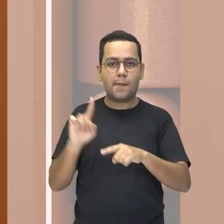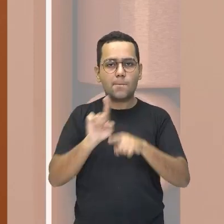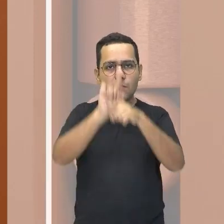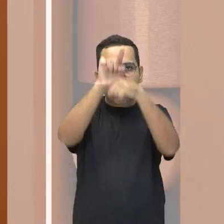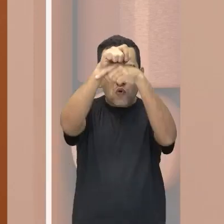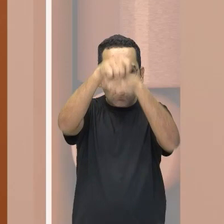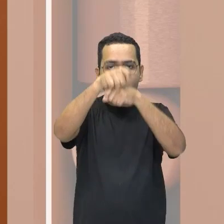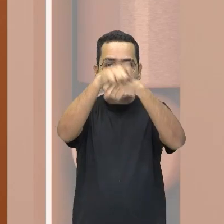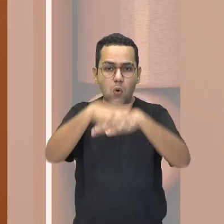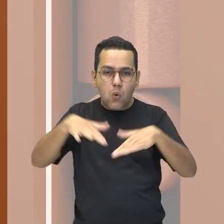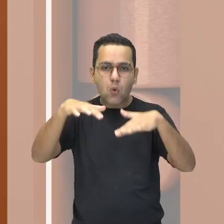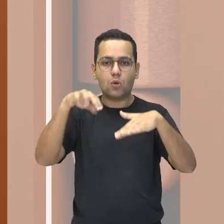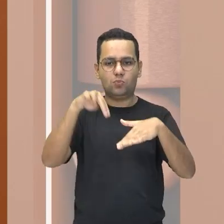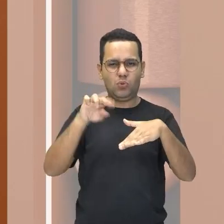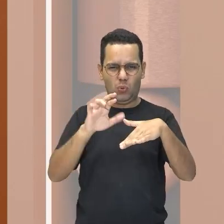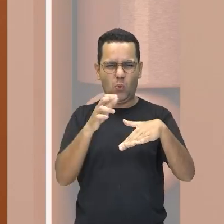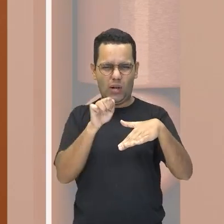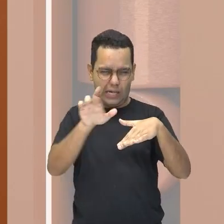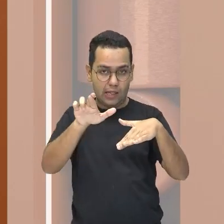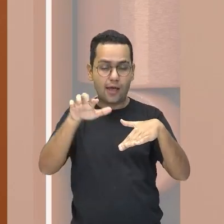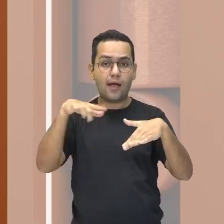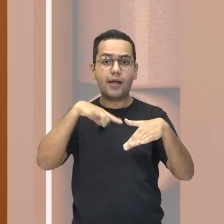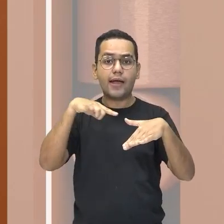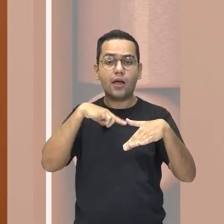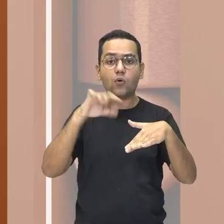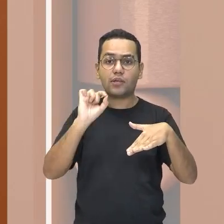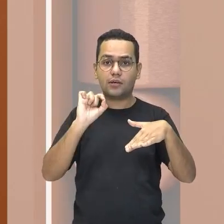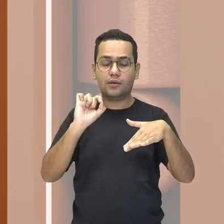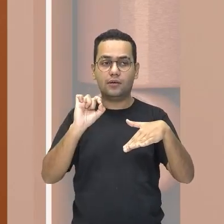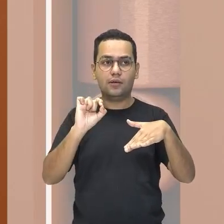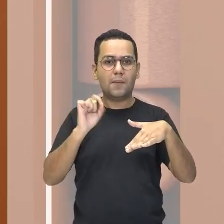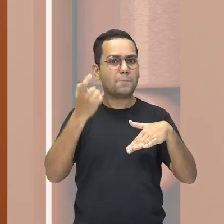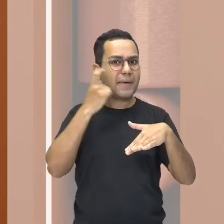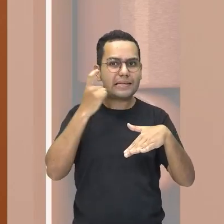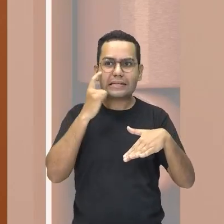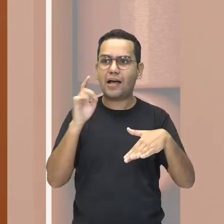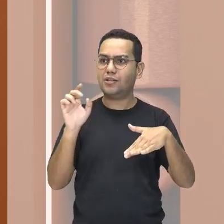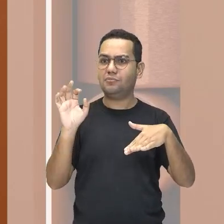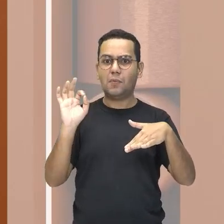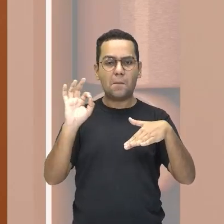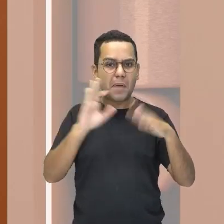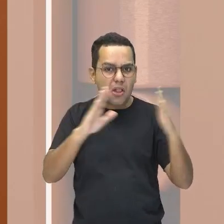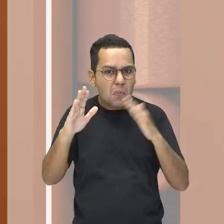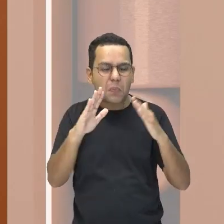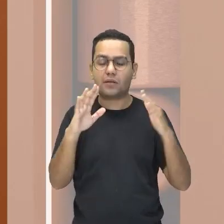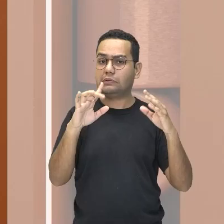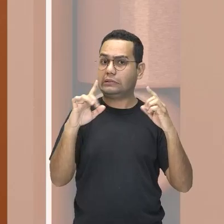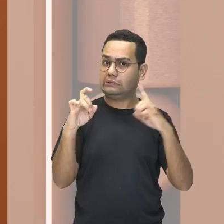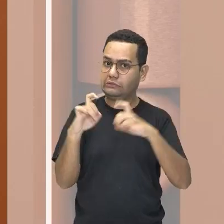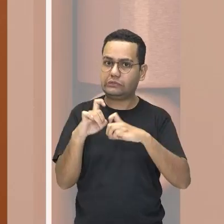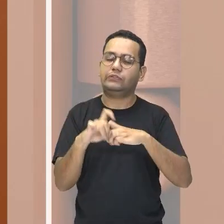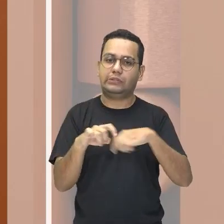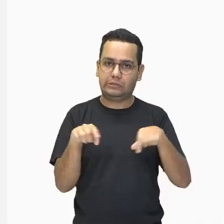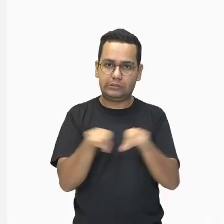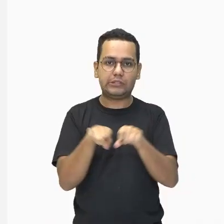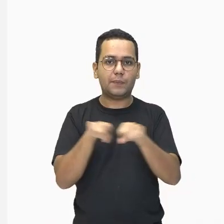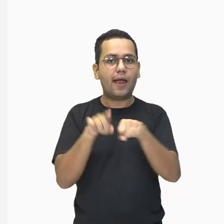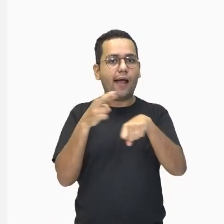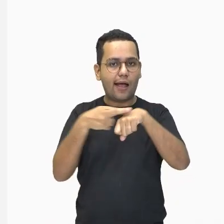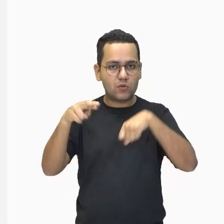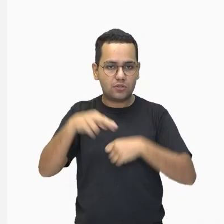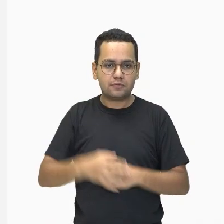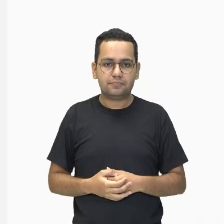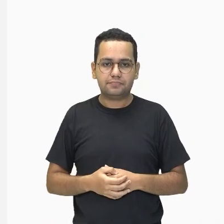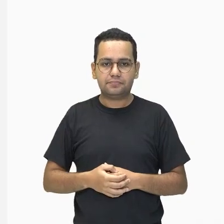armamento ele nunca antes imaginável, tá bom, gente? Vamos então conhecer um pouquinho mais sobre esse panorama